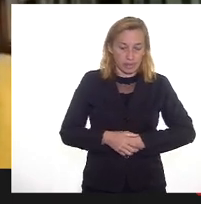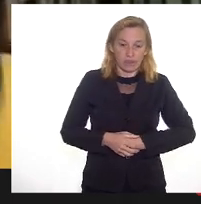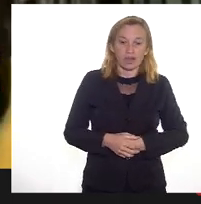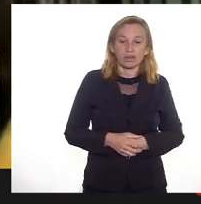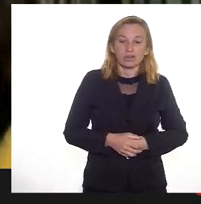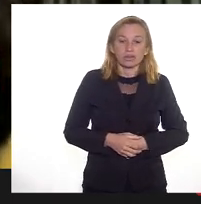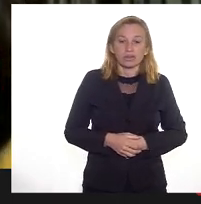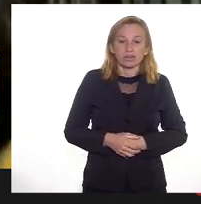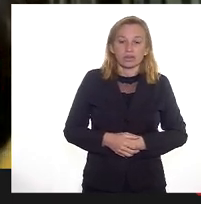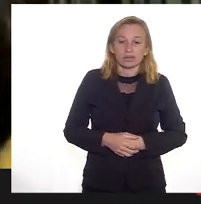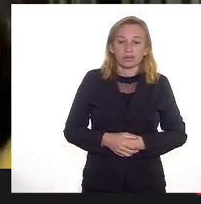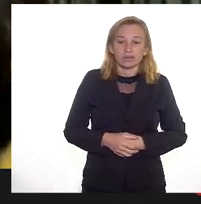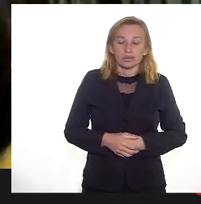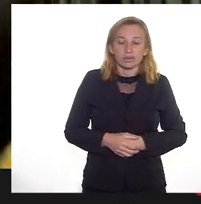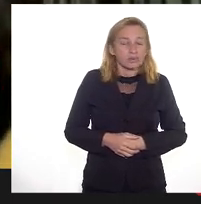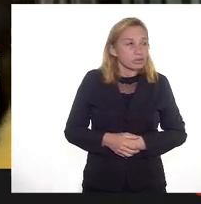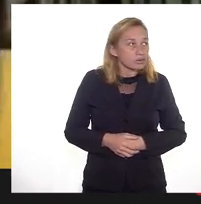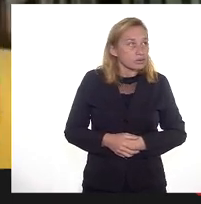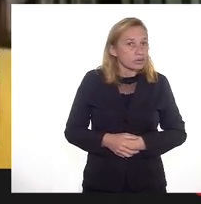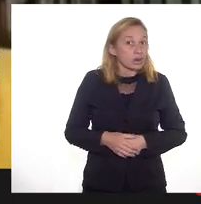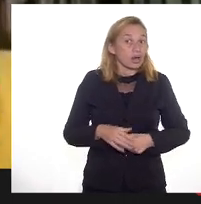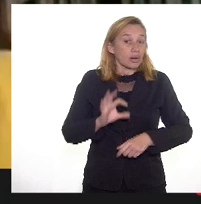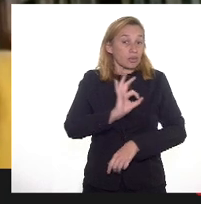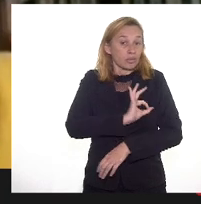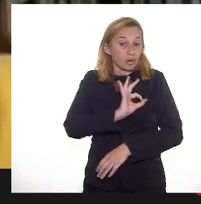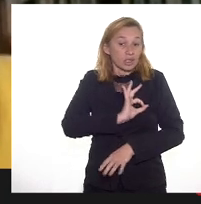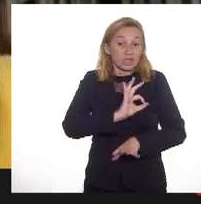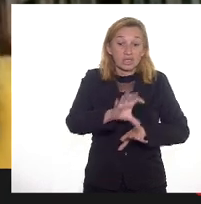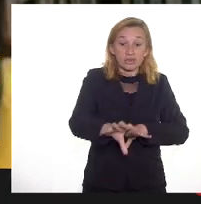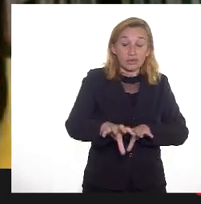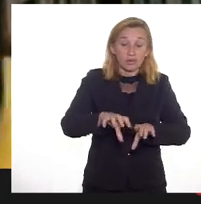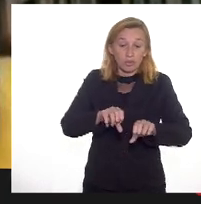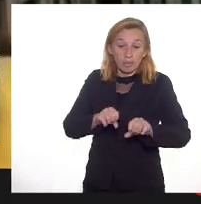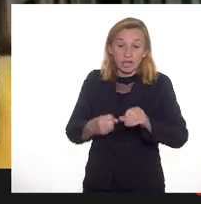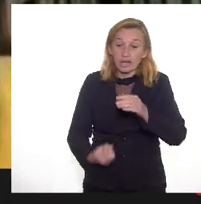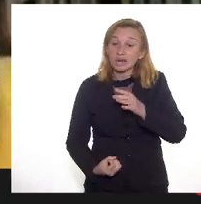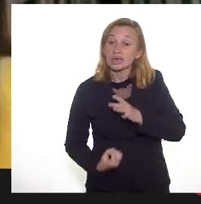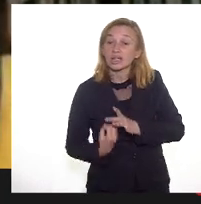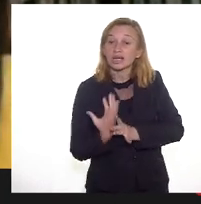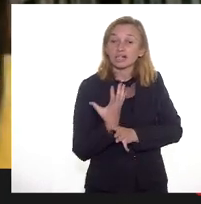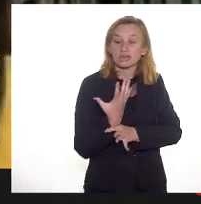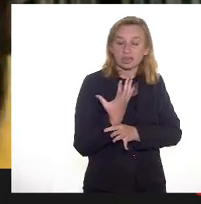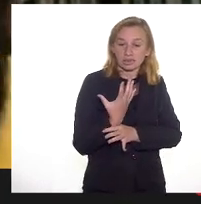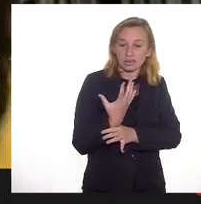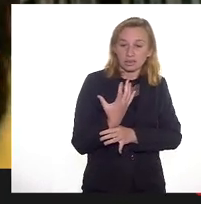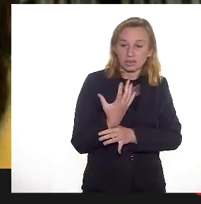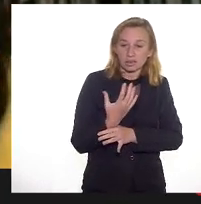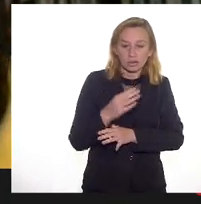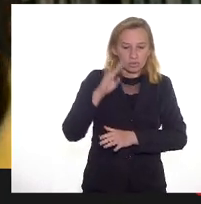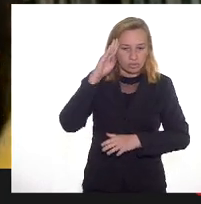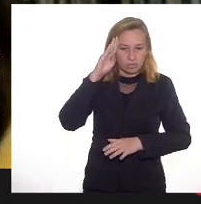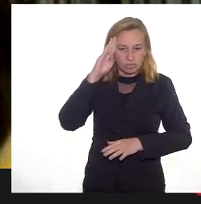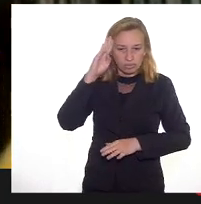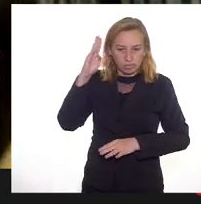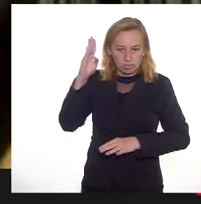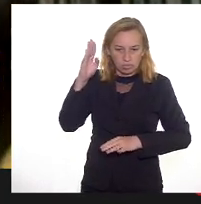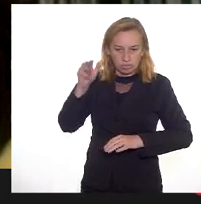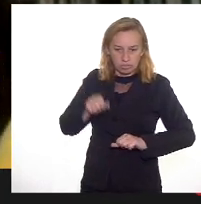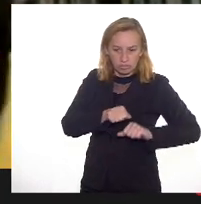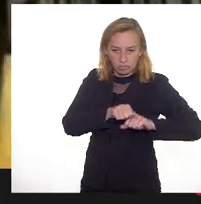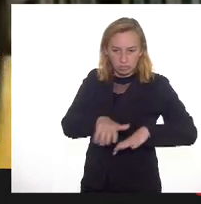né, a maneira como a polícia é formada, a criação da Guarda Nacional,